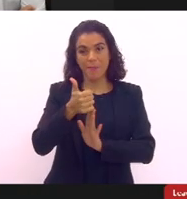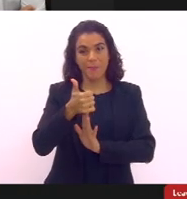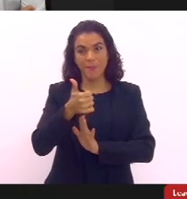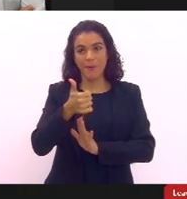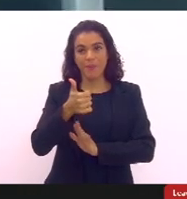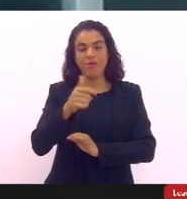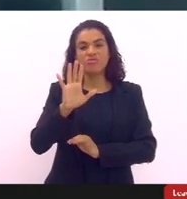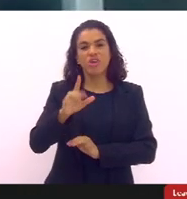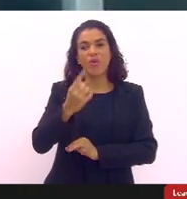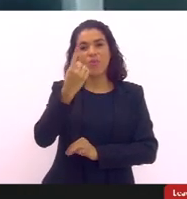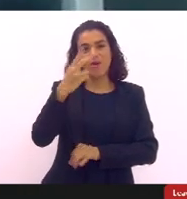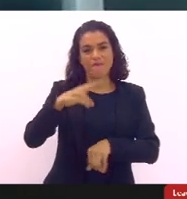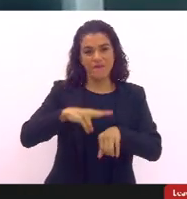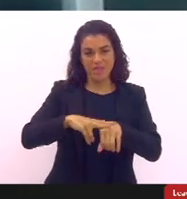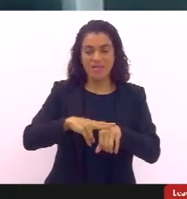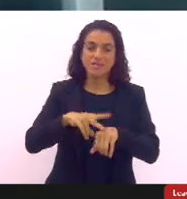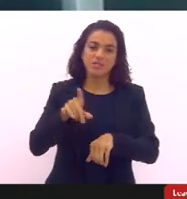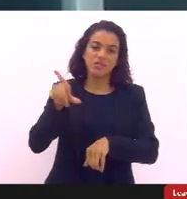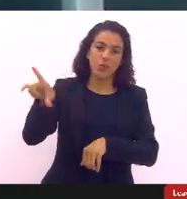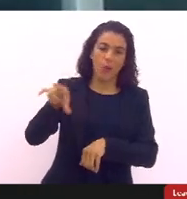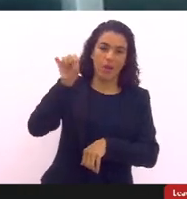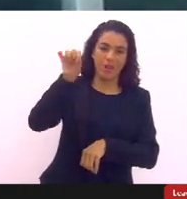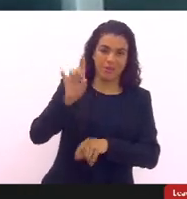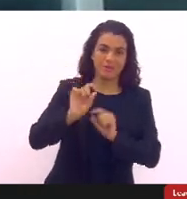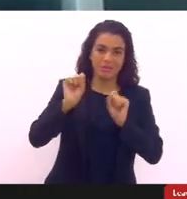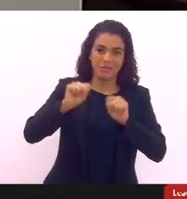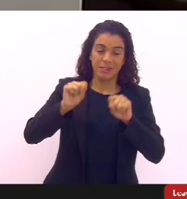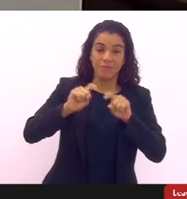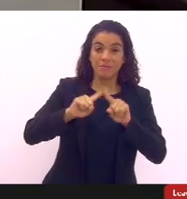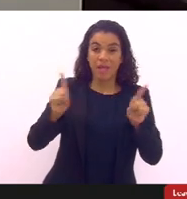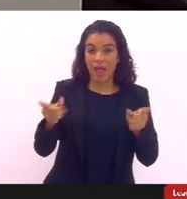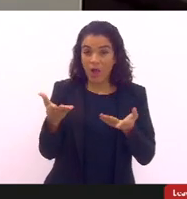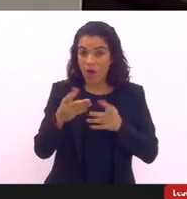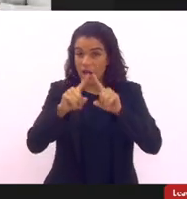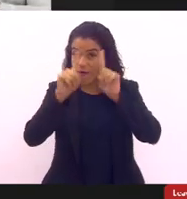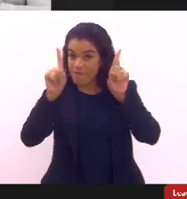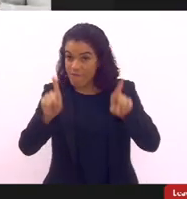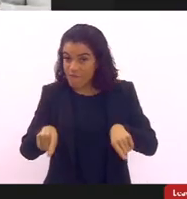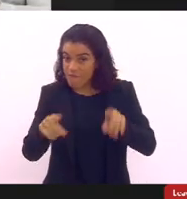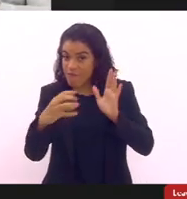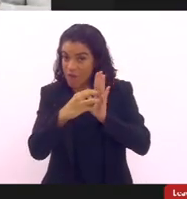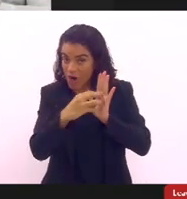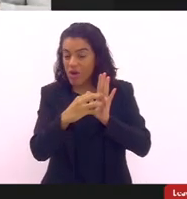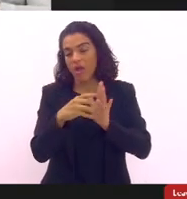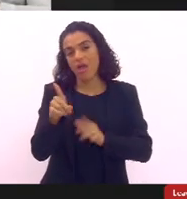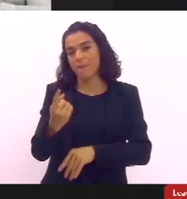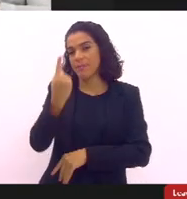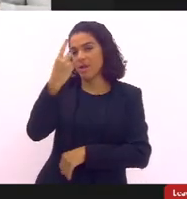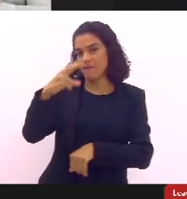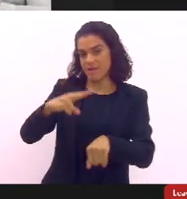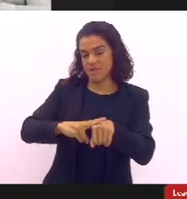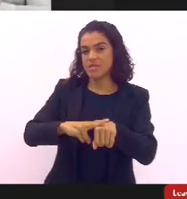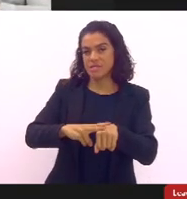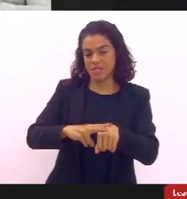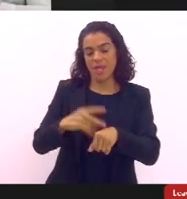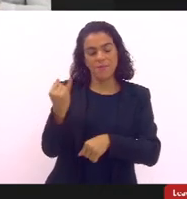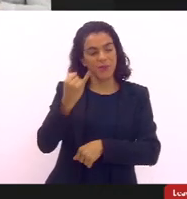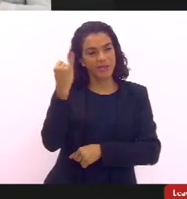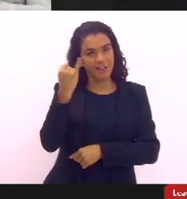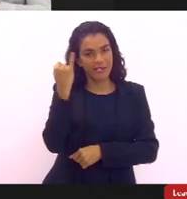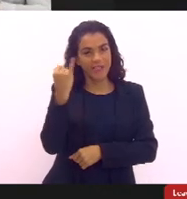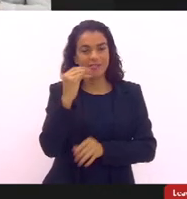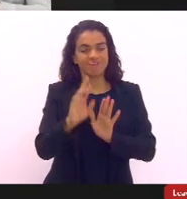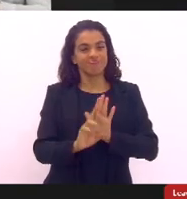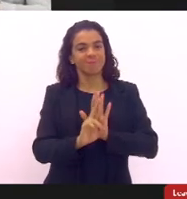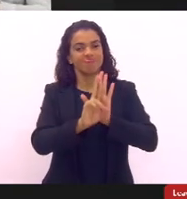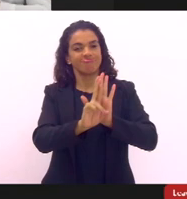Servidora, não, acho que teve interinamente há muito tempo, mas... E uma mulher servidora, né? De carreira. Isso é importante. A gente